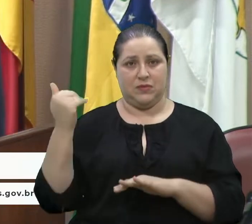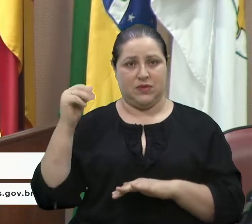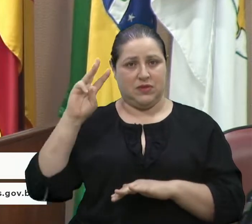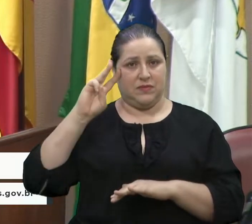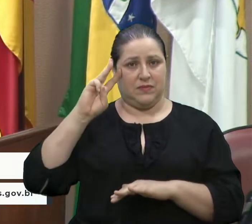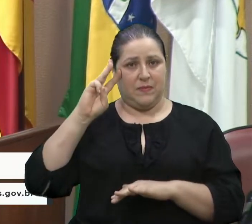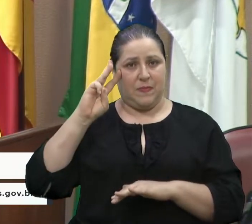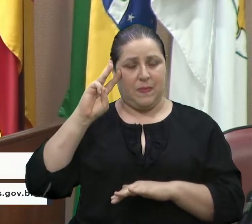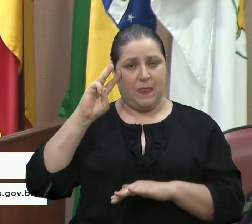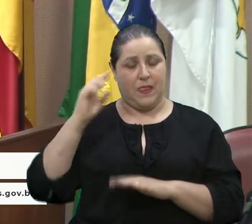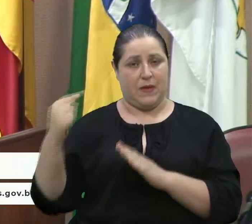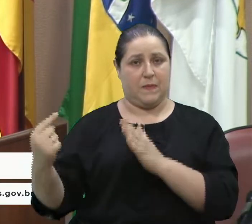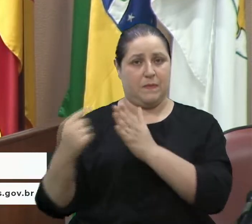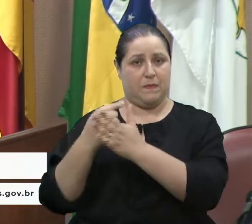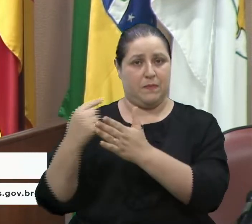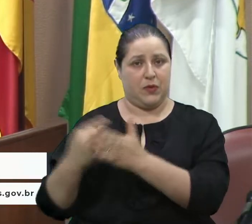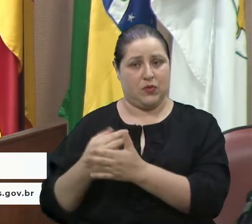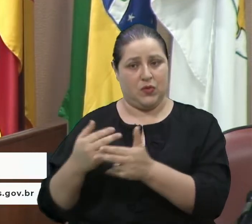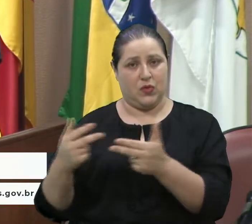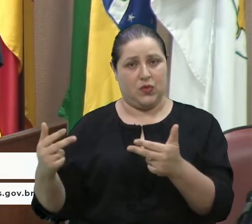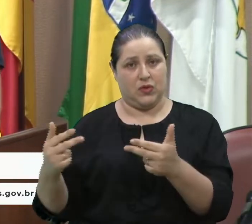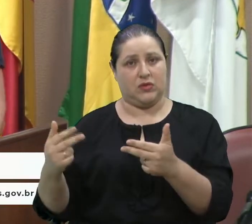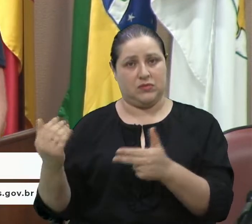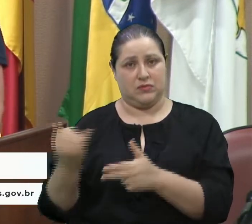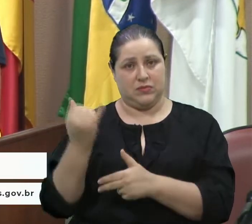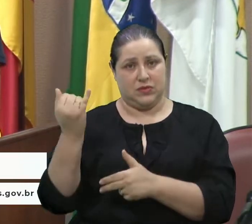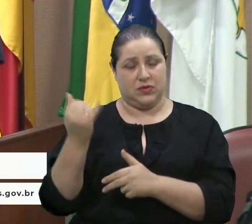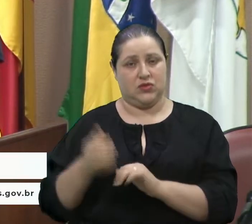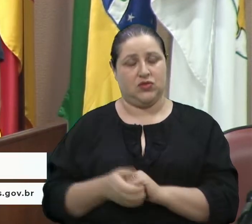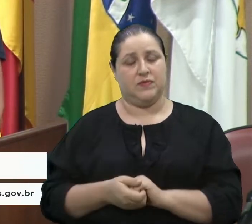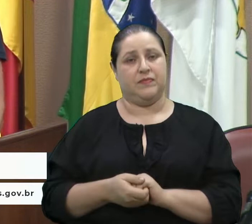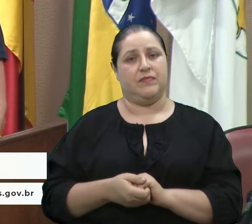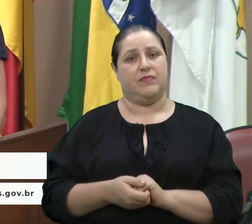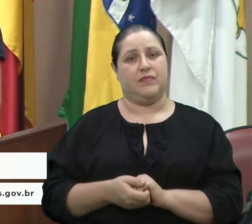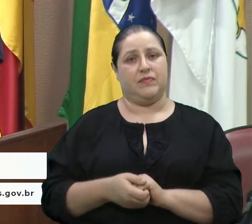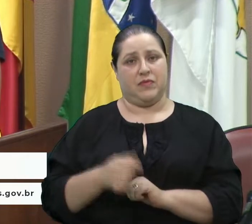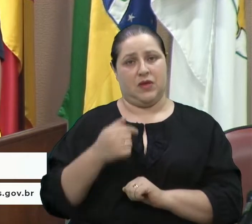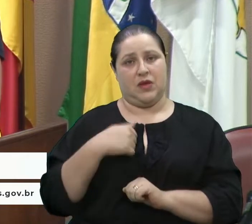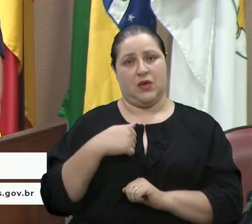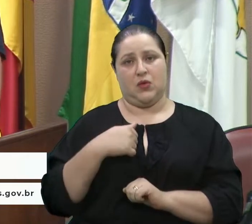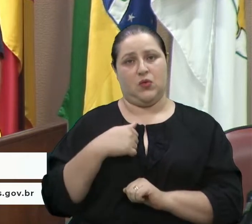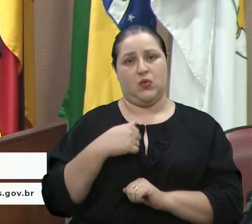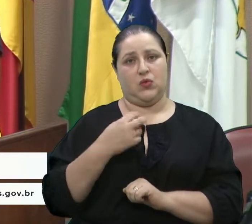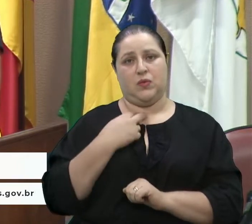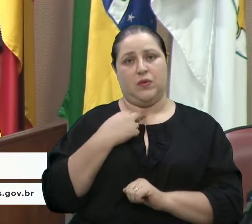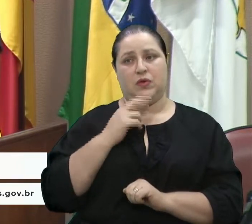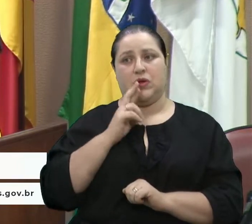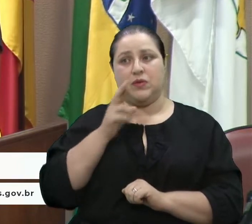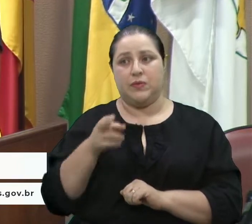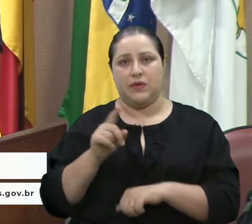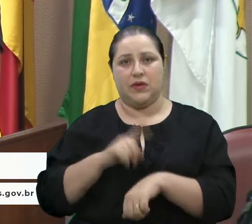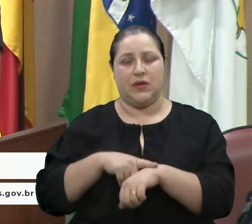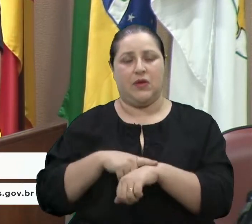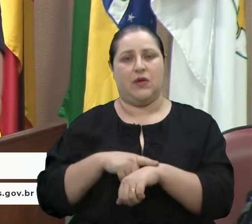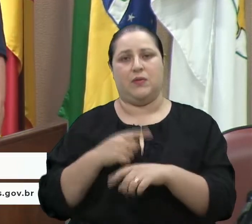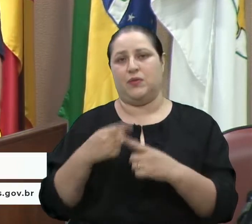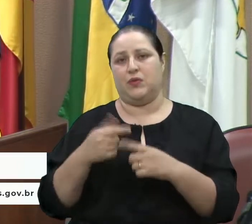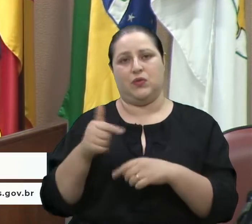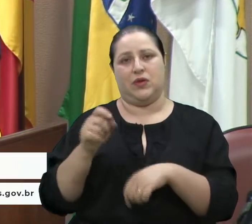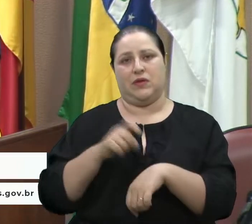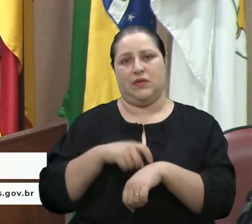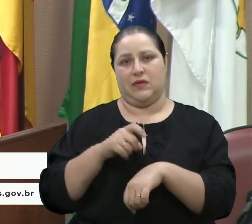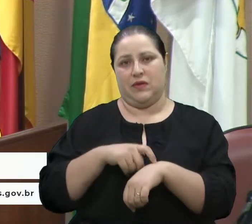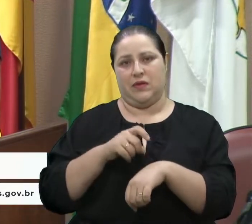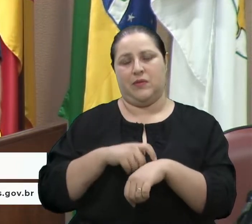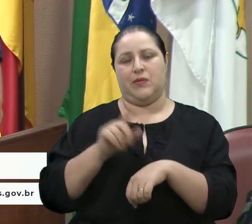ele me fez alguns questionamentos muito pertinentes, eu de forma... não pude responder, porque a gente não tinha mais tempo, como as sessões